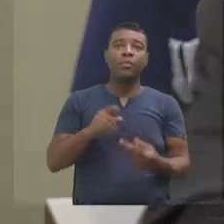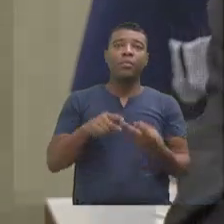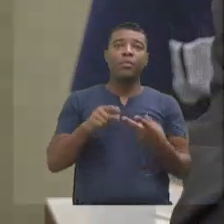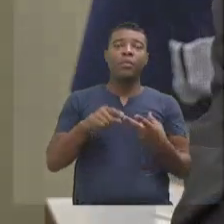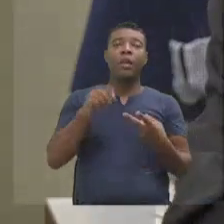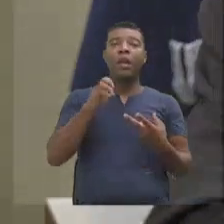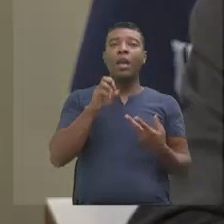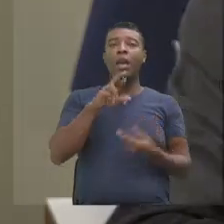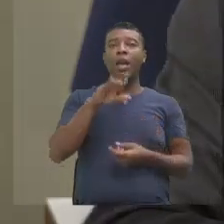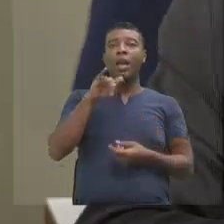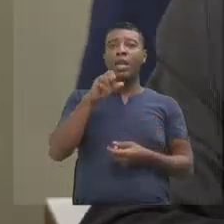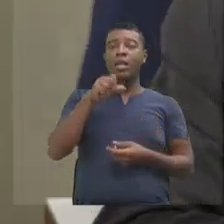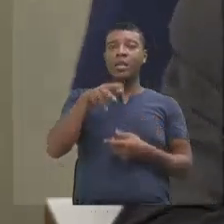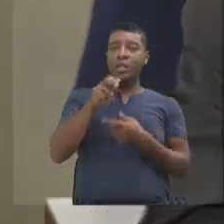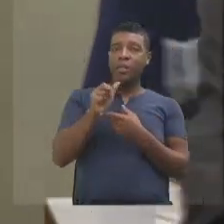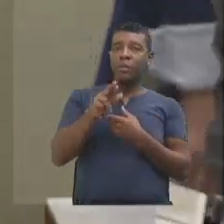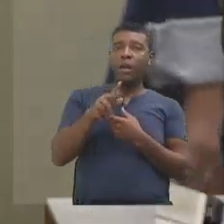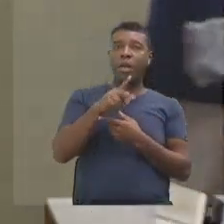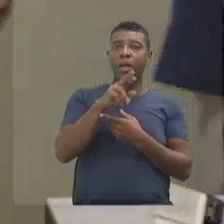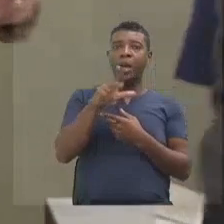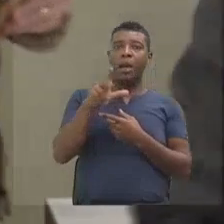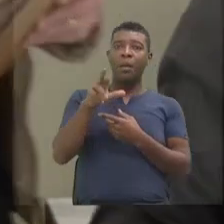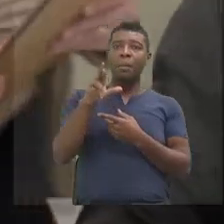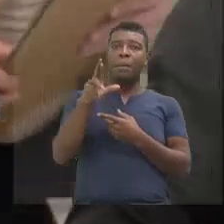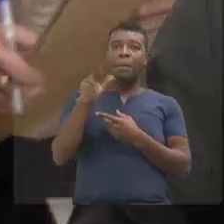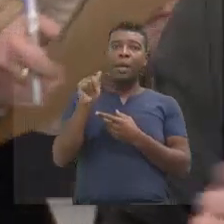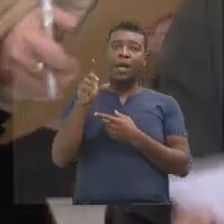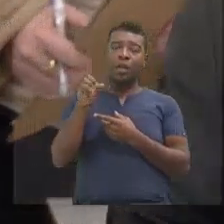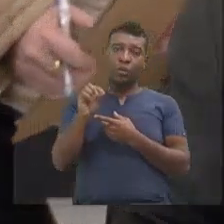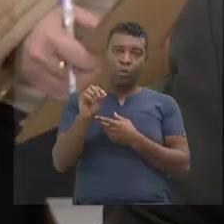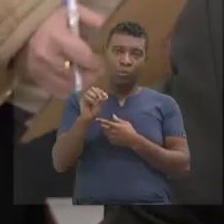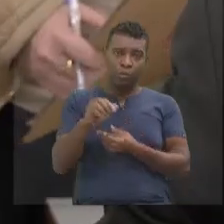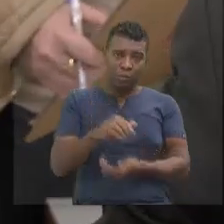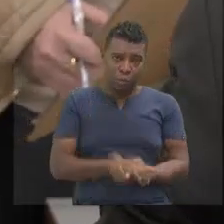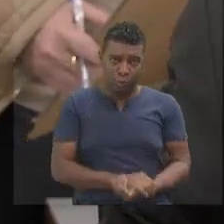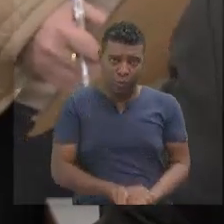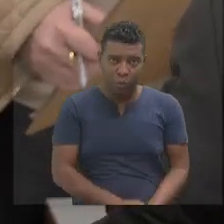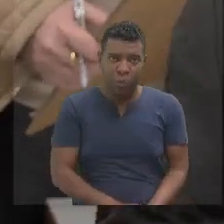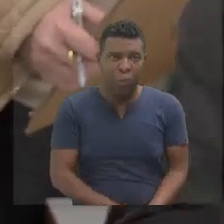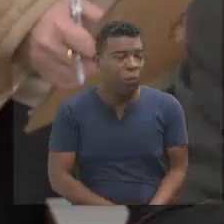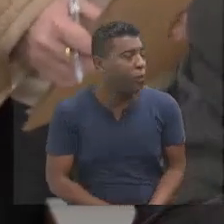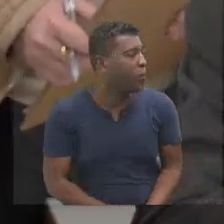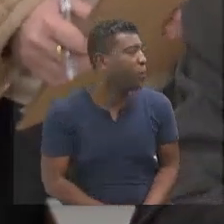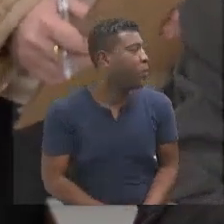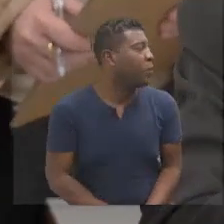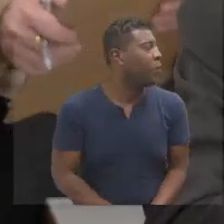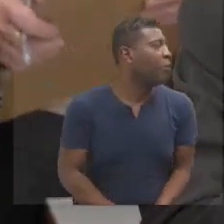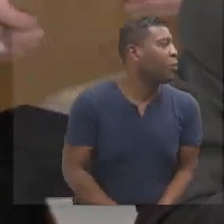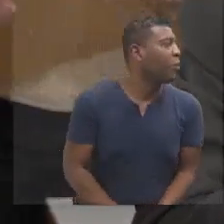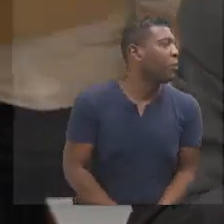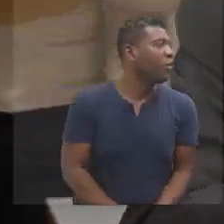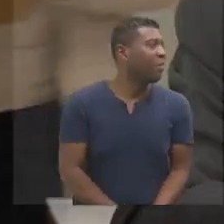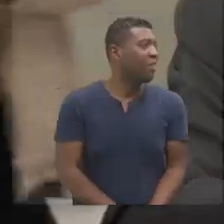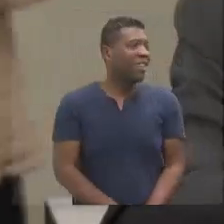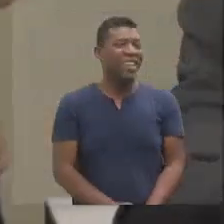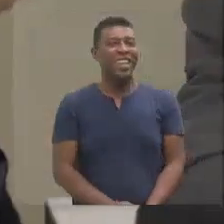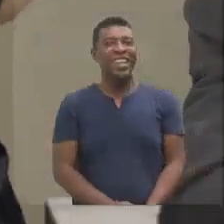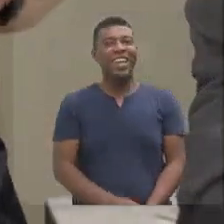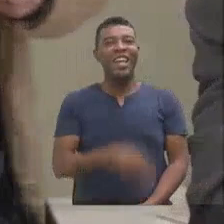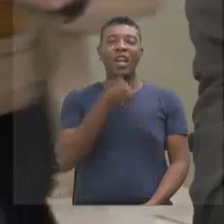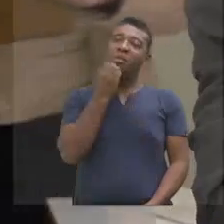Prado presidente da Comissão de enfrentamento alcança Presidente bom dia bom dia